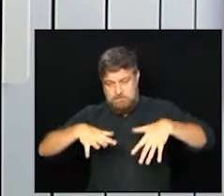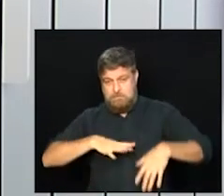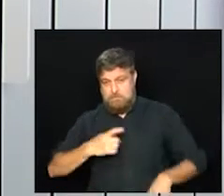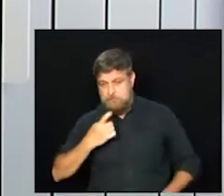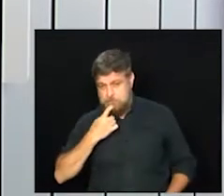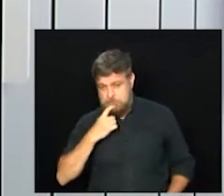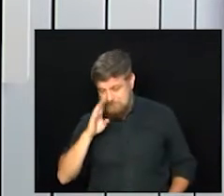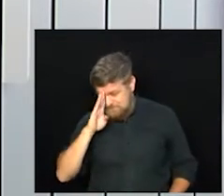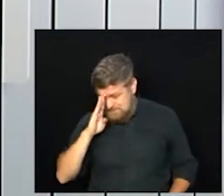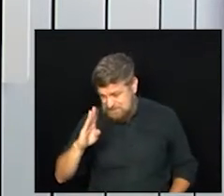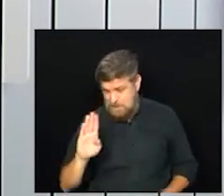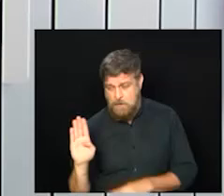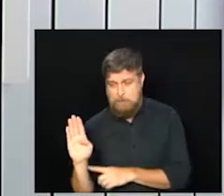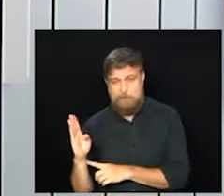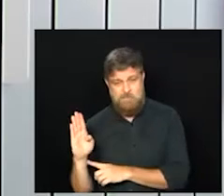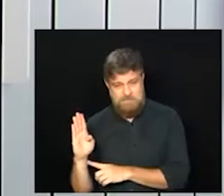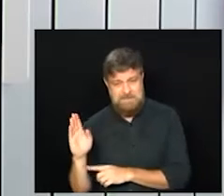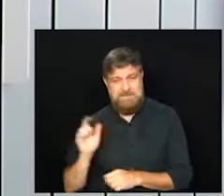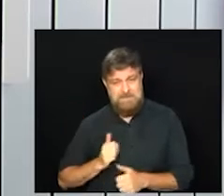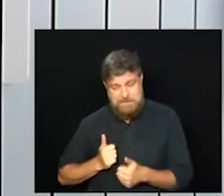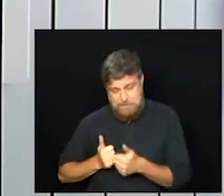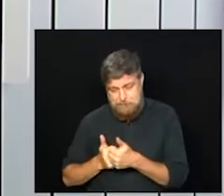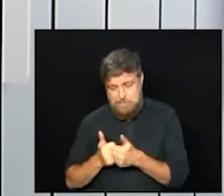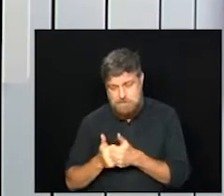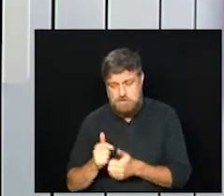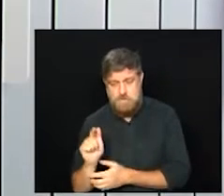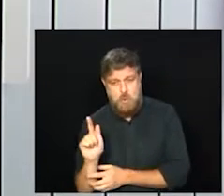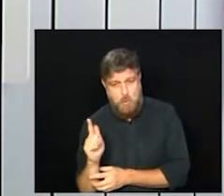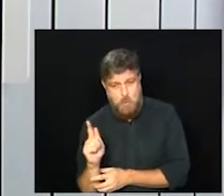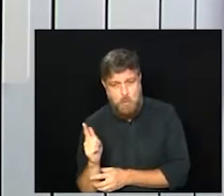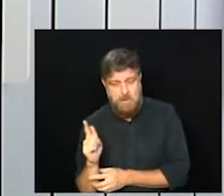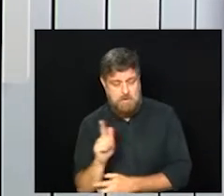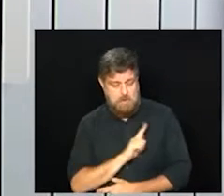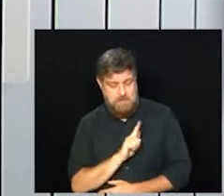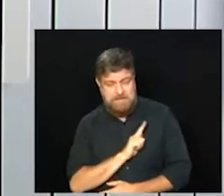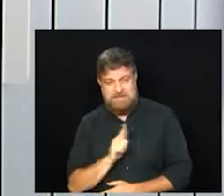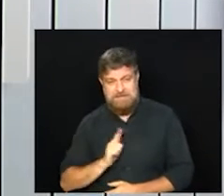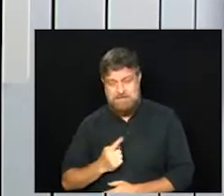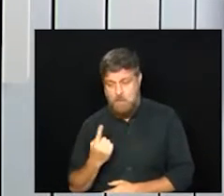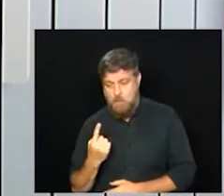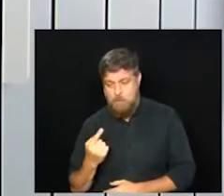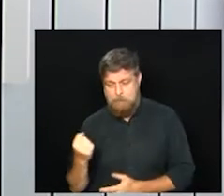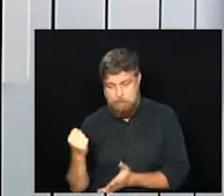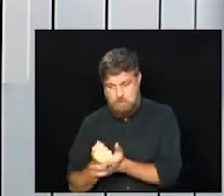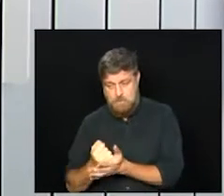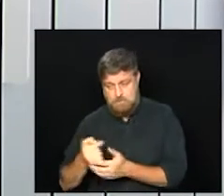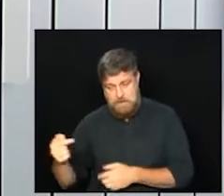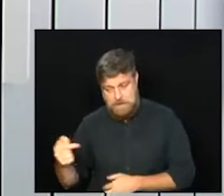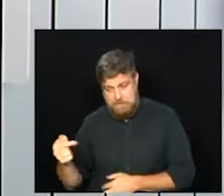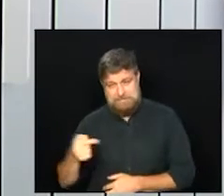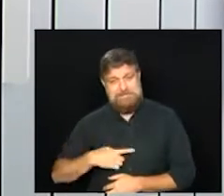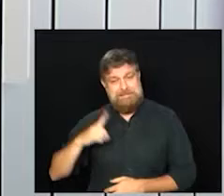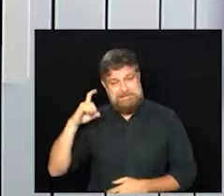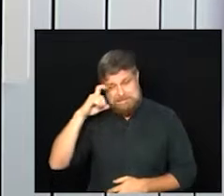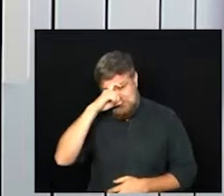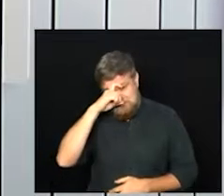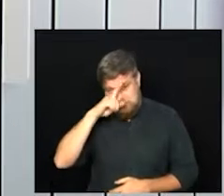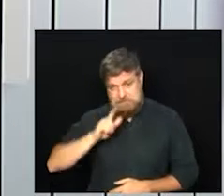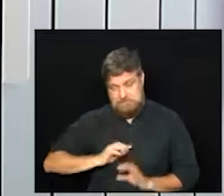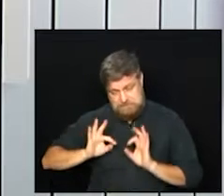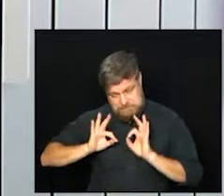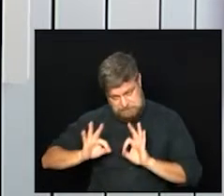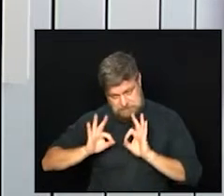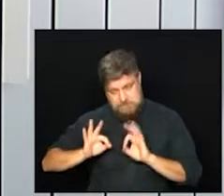já que o Botafogo está logo atrás do Guarani na tabela de classificação com 1 ponto a menos. Então, partida difícil do Guarani, mas que tem todas